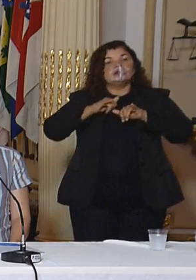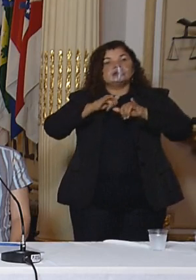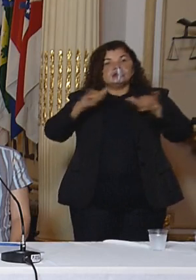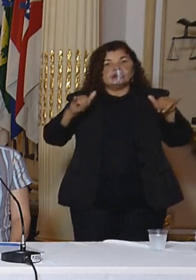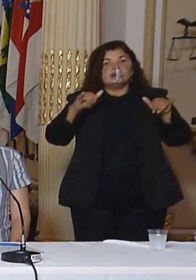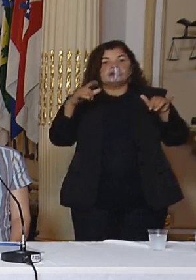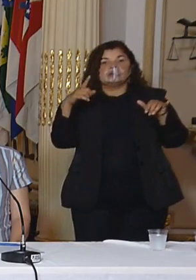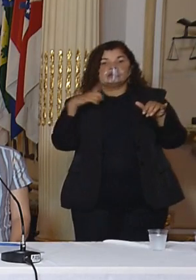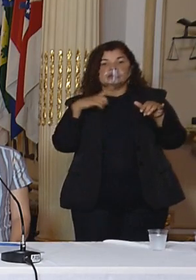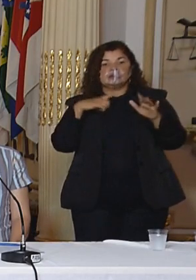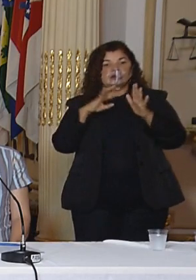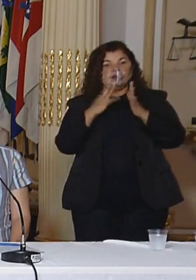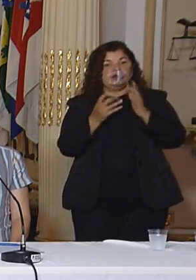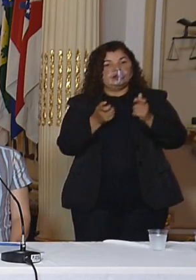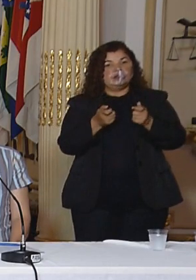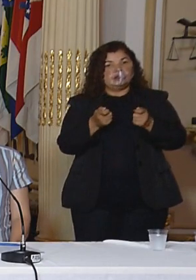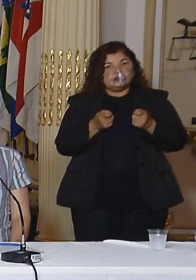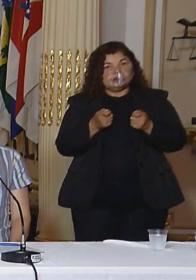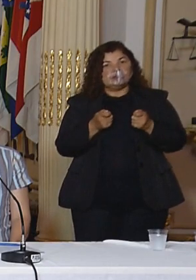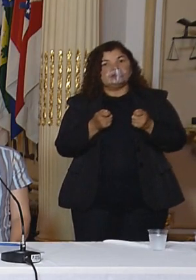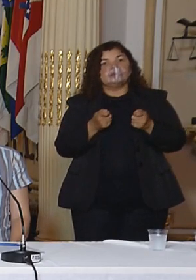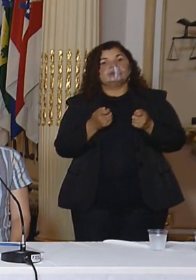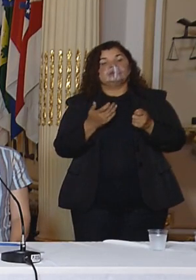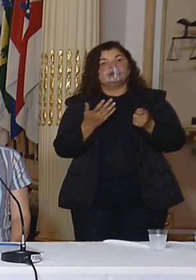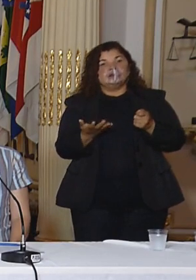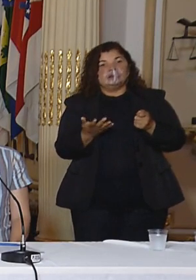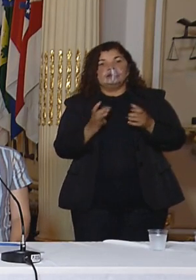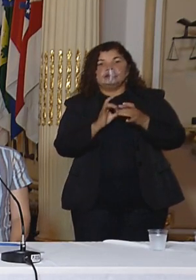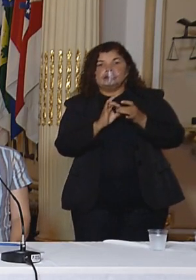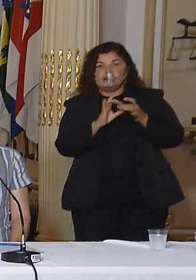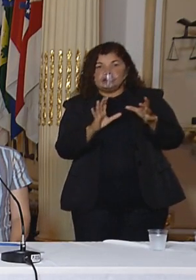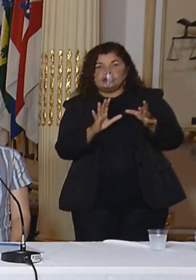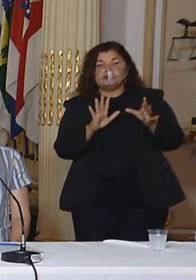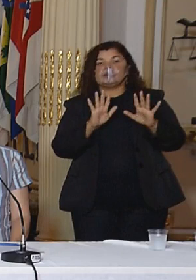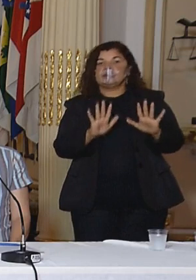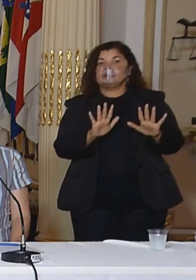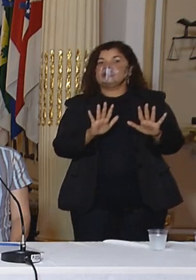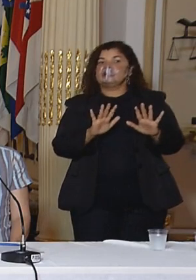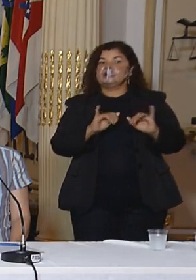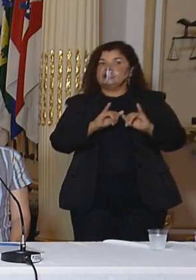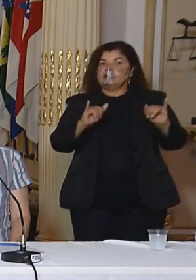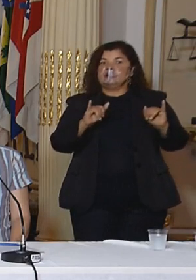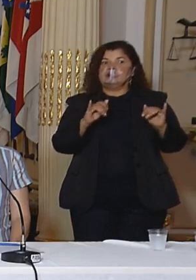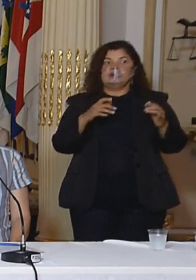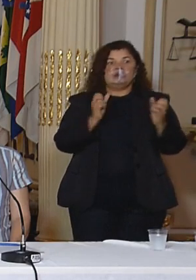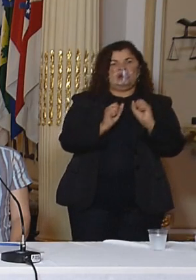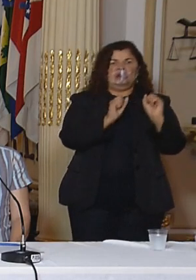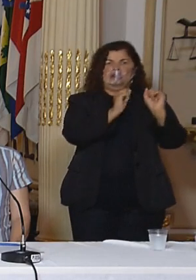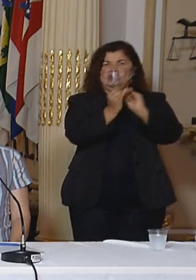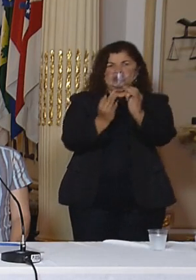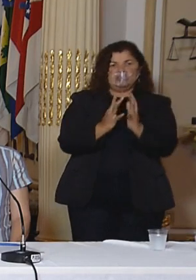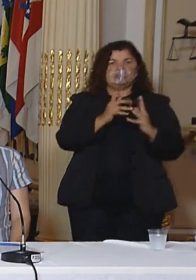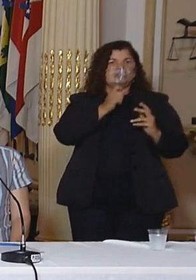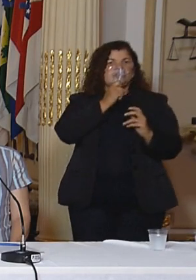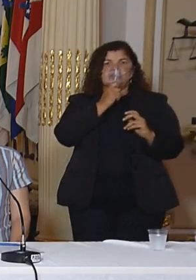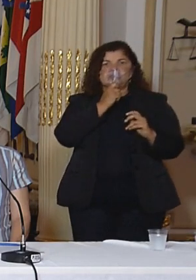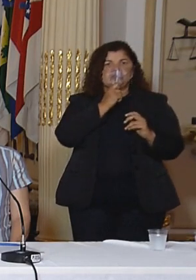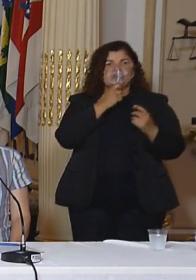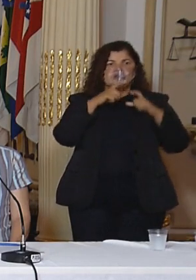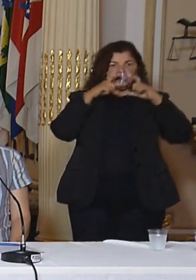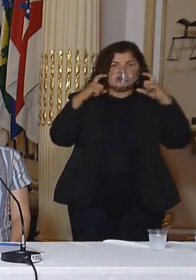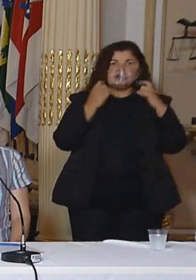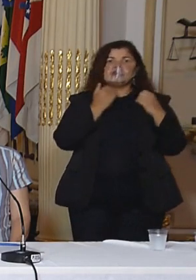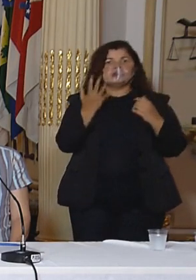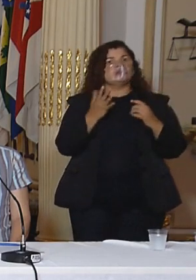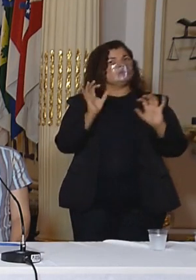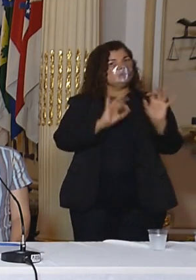que tinha saído da quarentena mais rígida. Mas nós não dissemos que pode fazer aglomeração, que não pode usar máscara, tem